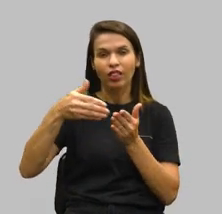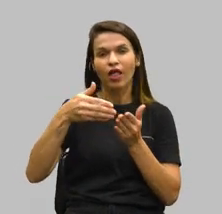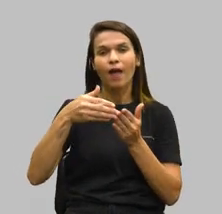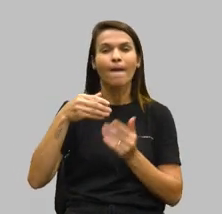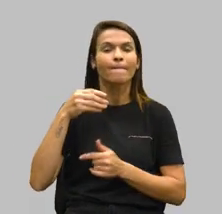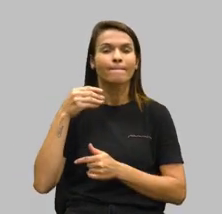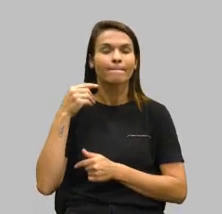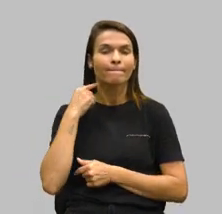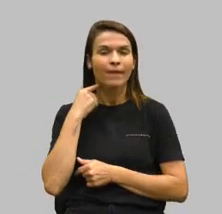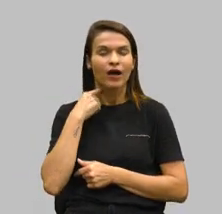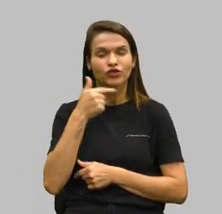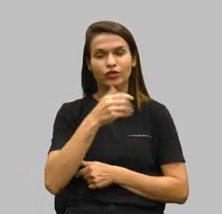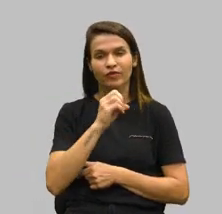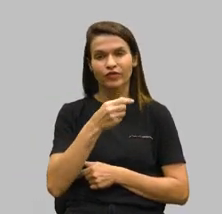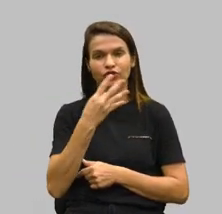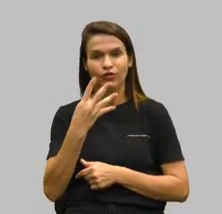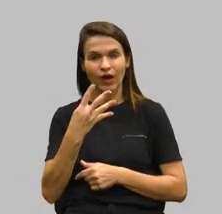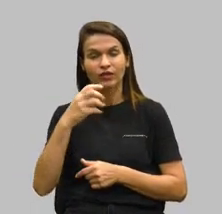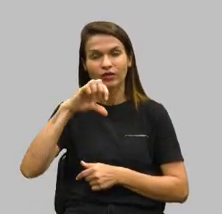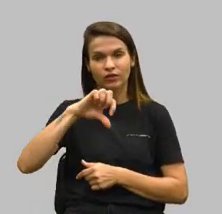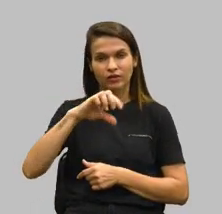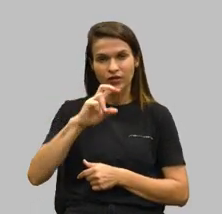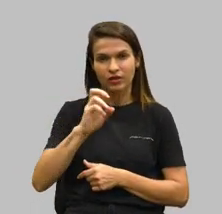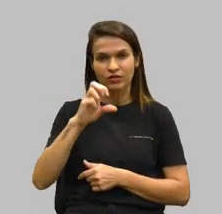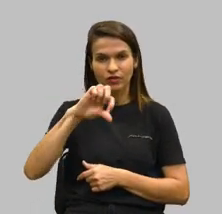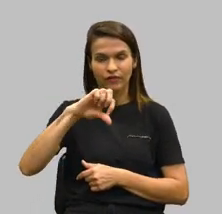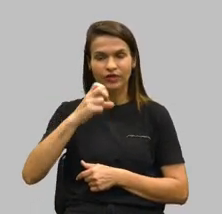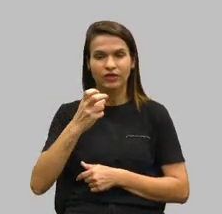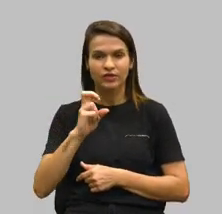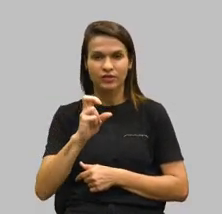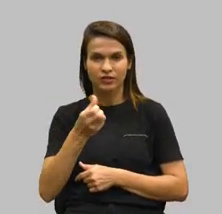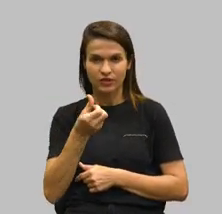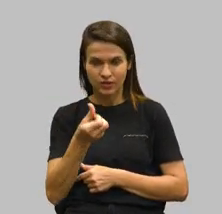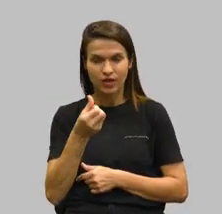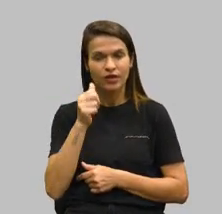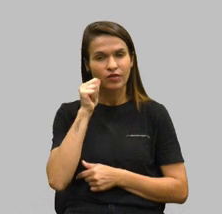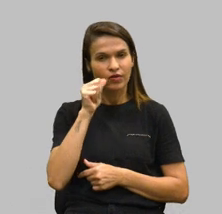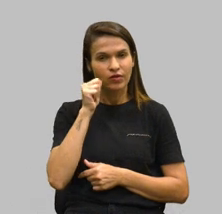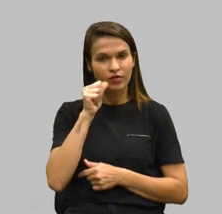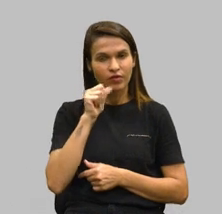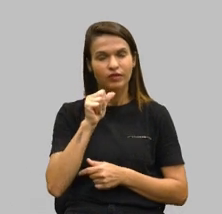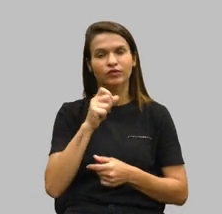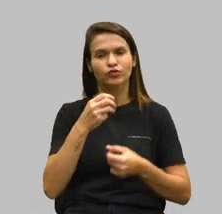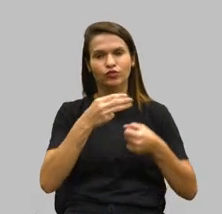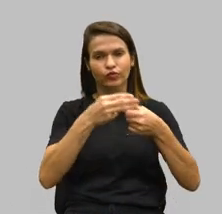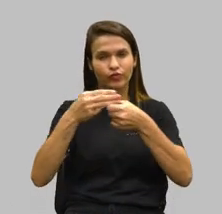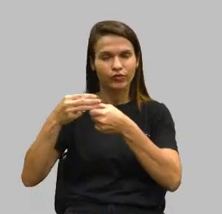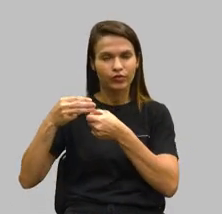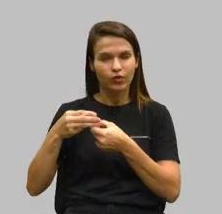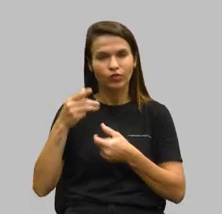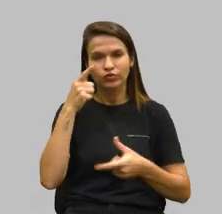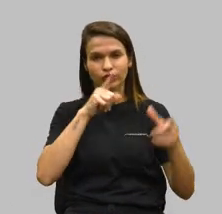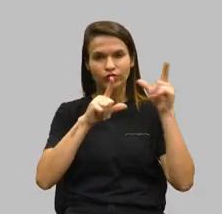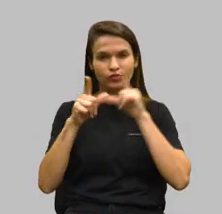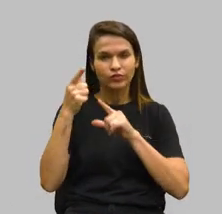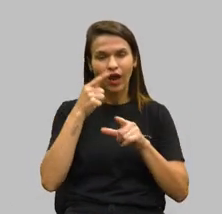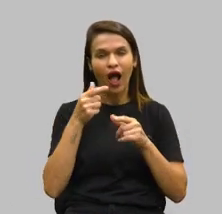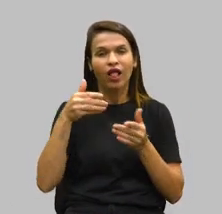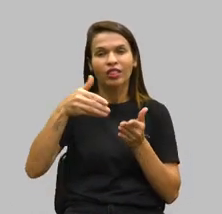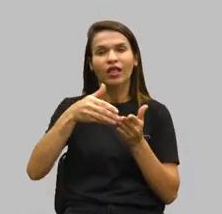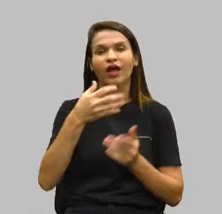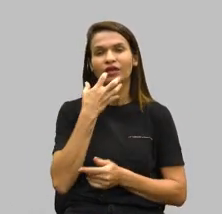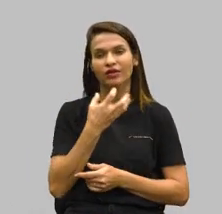2024 596 mulheres em 51 municípios no total até serão alcançadas até dezembro de